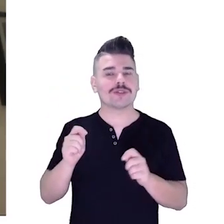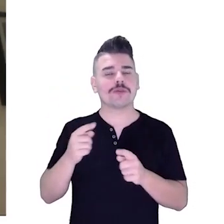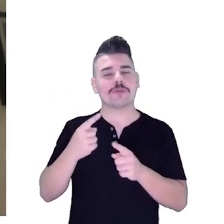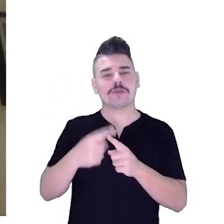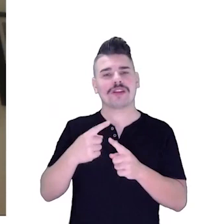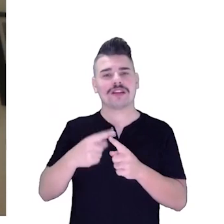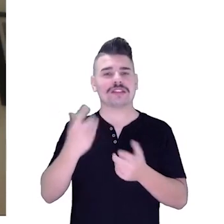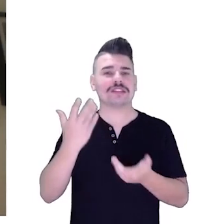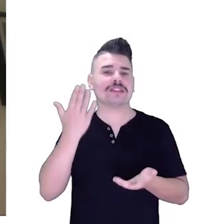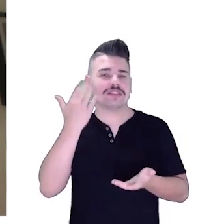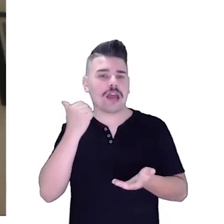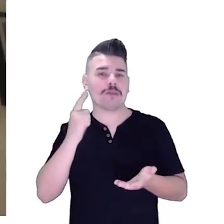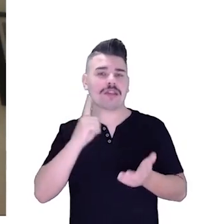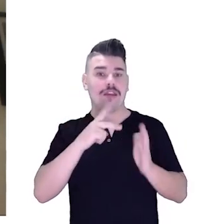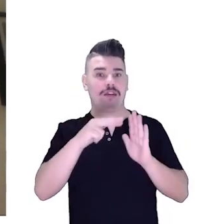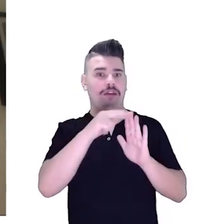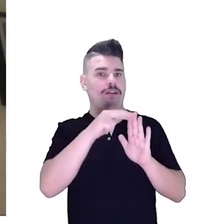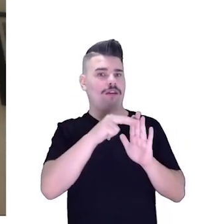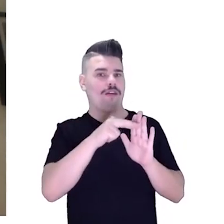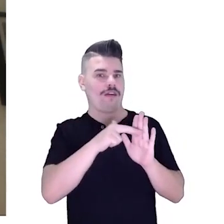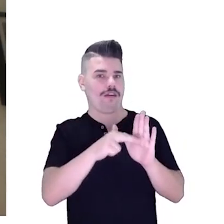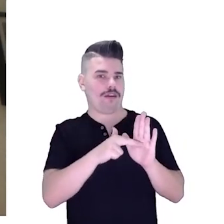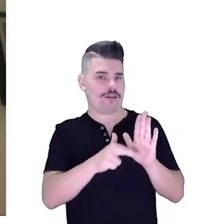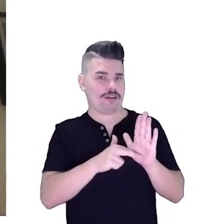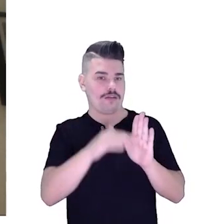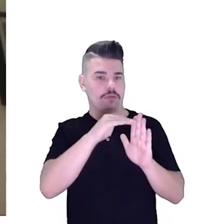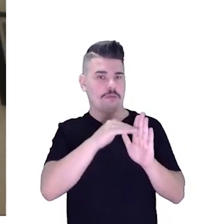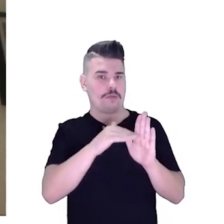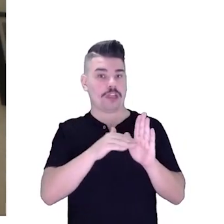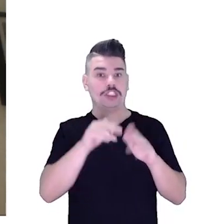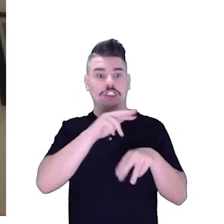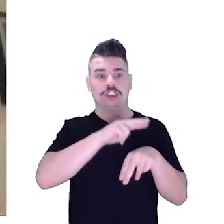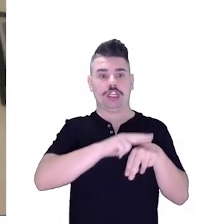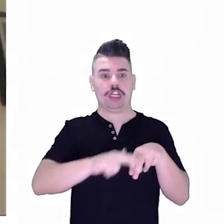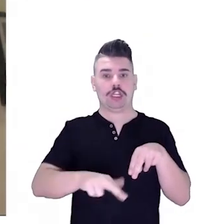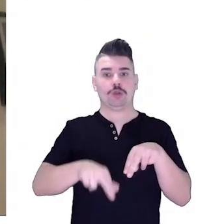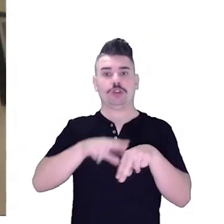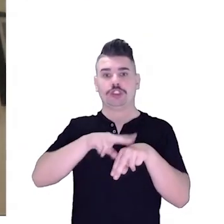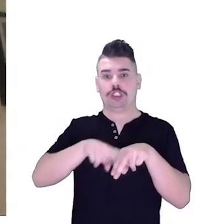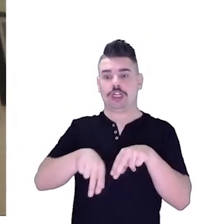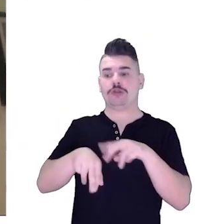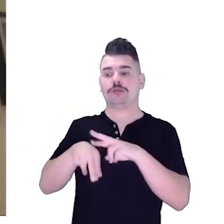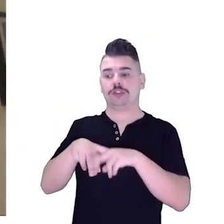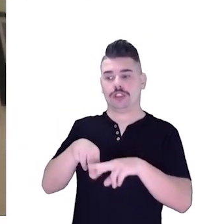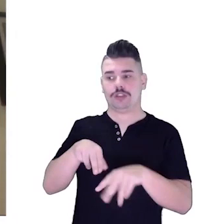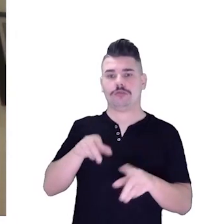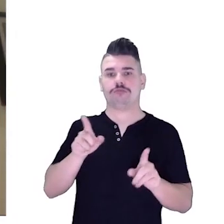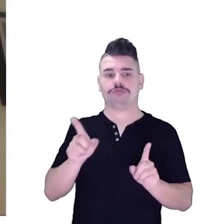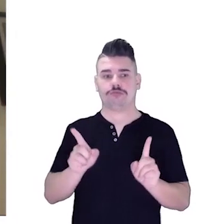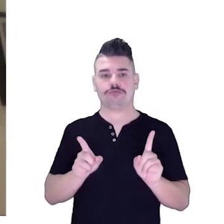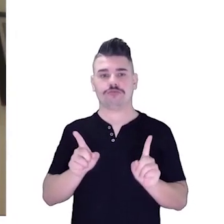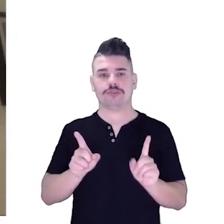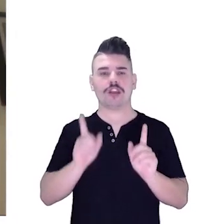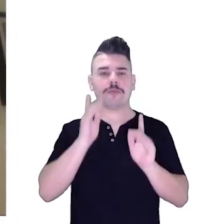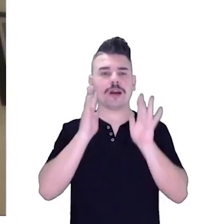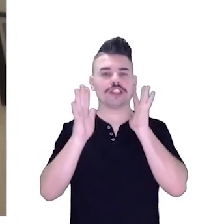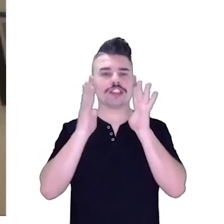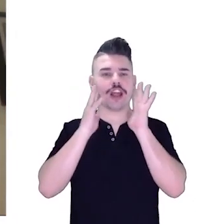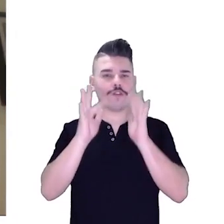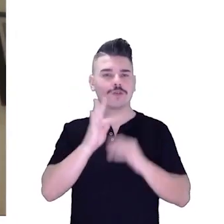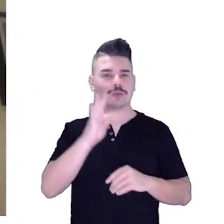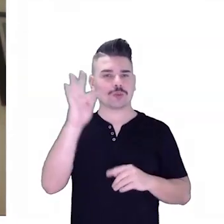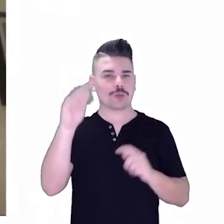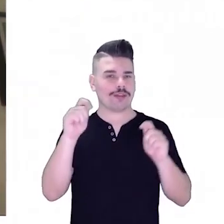futuros possíveis, né? Porque quando se segue as normas de gênero ou outras normas, você tem